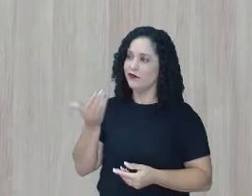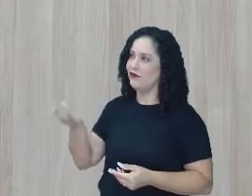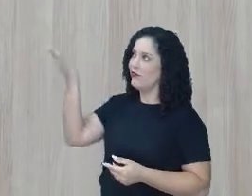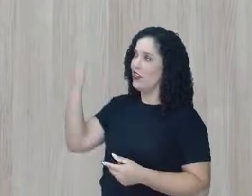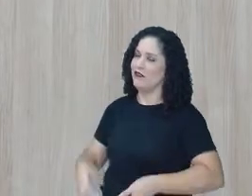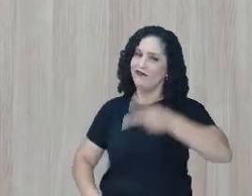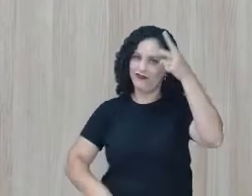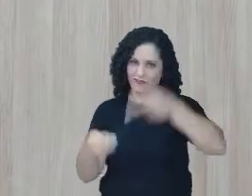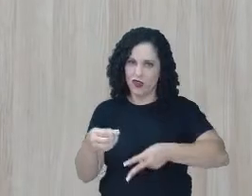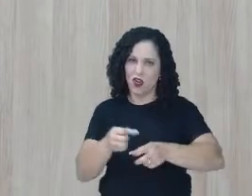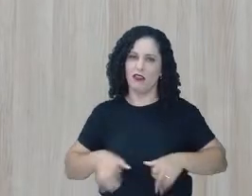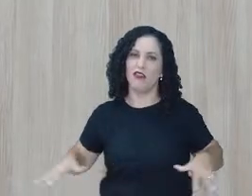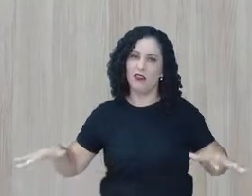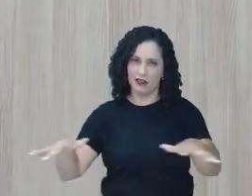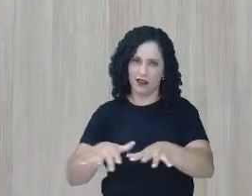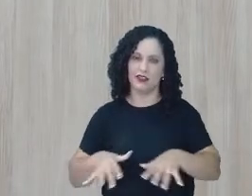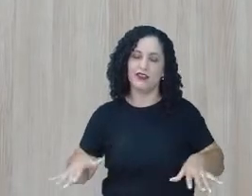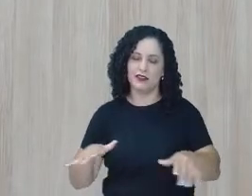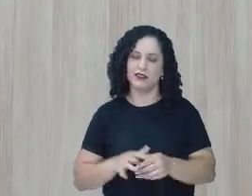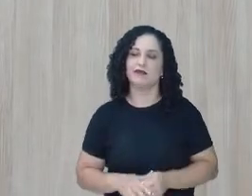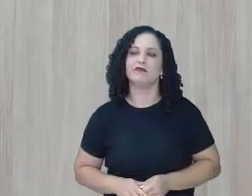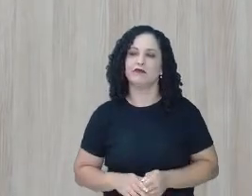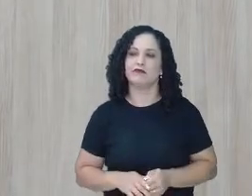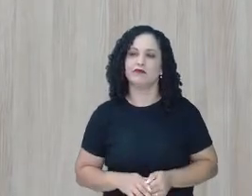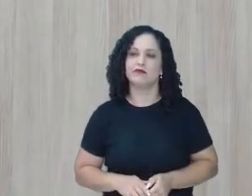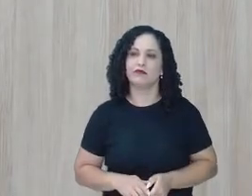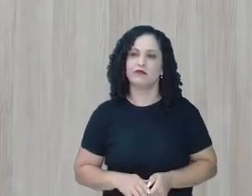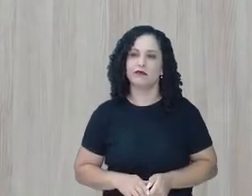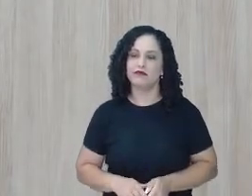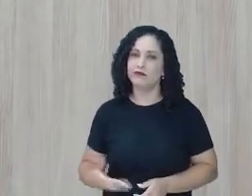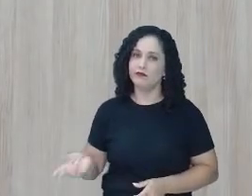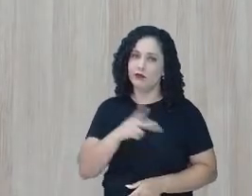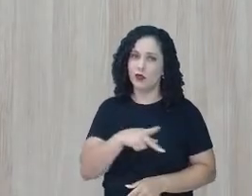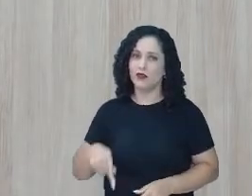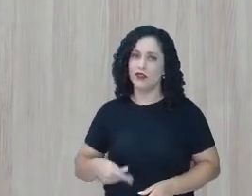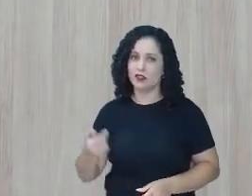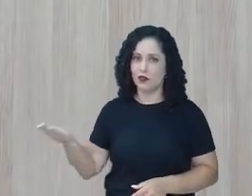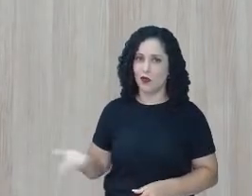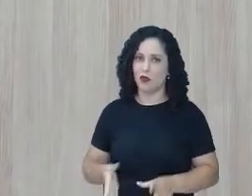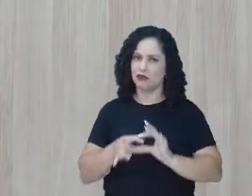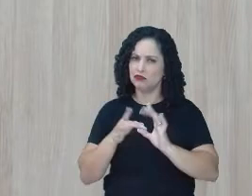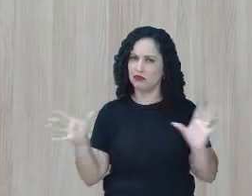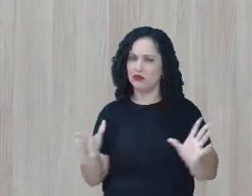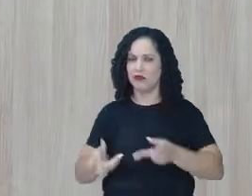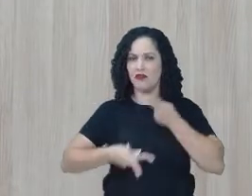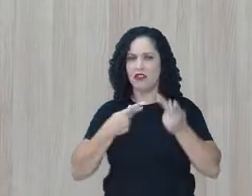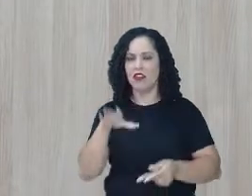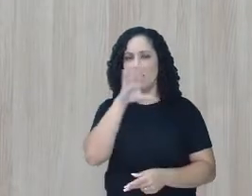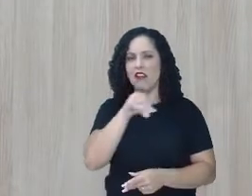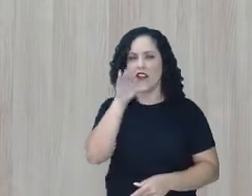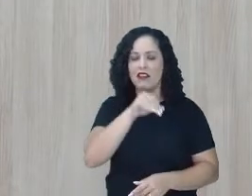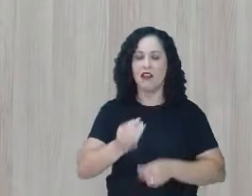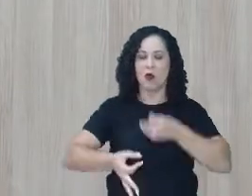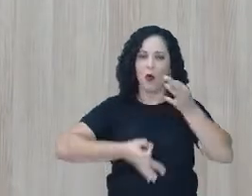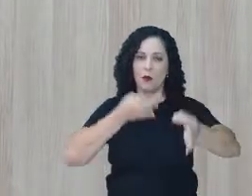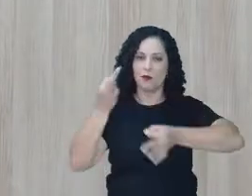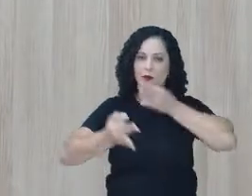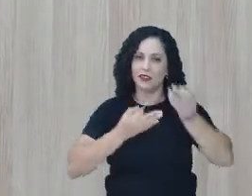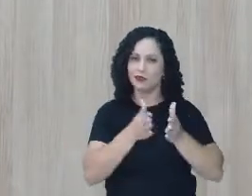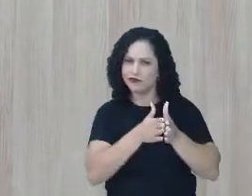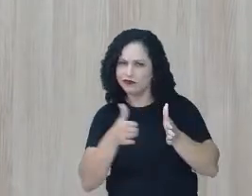escravidão nesse cenário. O professor Luciano, se quiser fazer alguma observação, tá? Fique à vontade, é só falar aí, interromper, que a gente vai